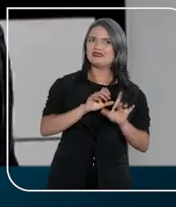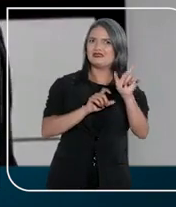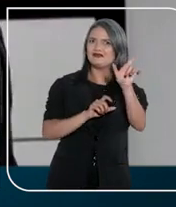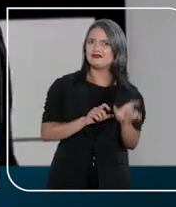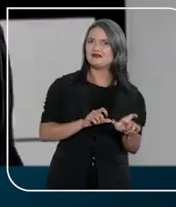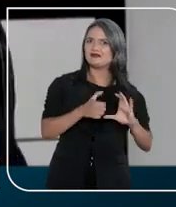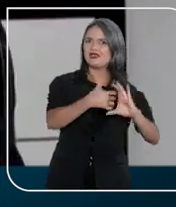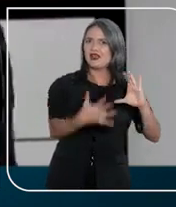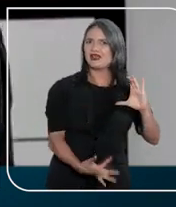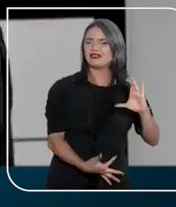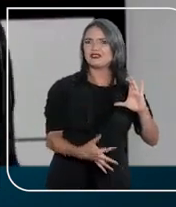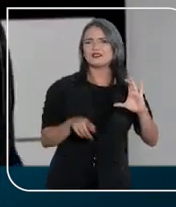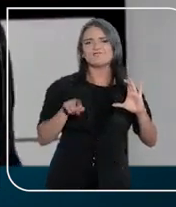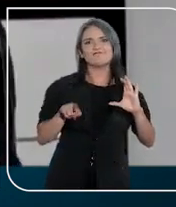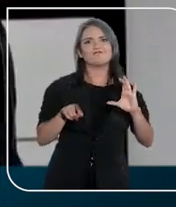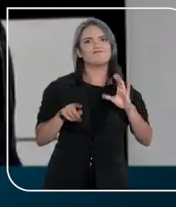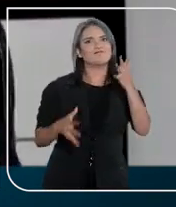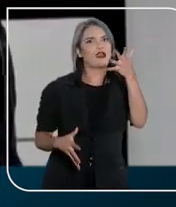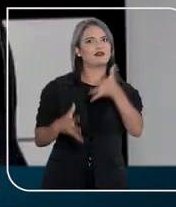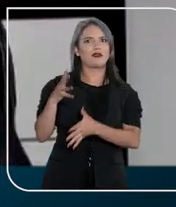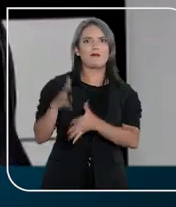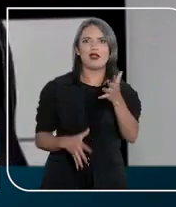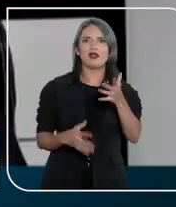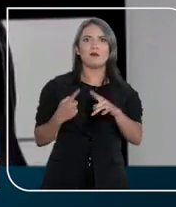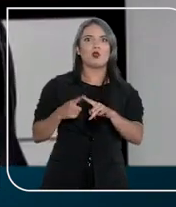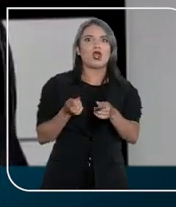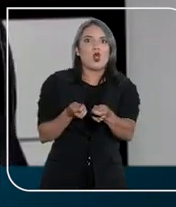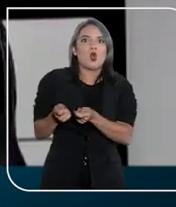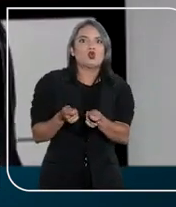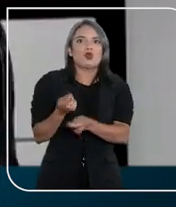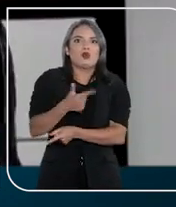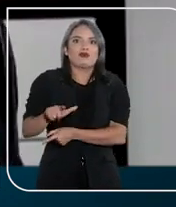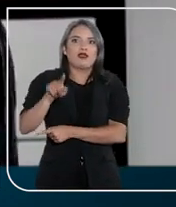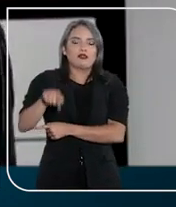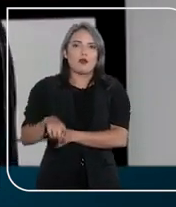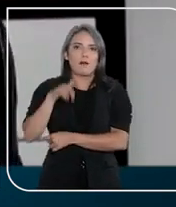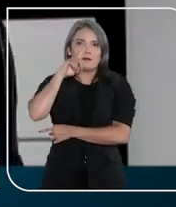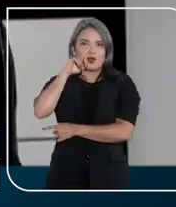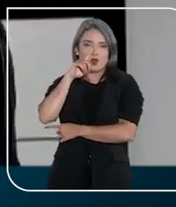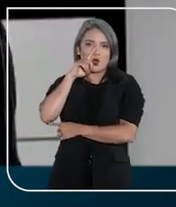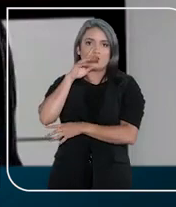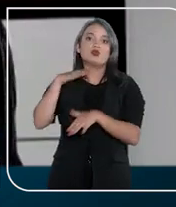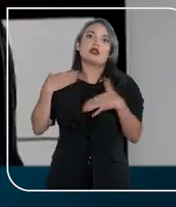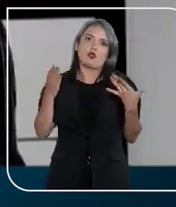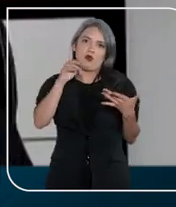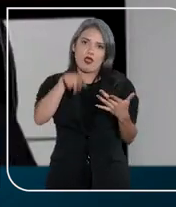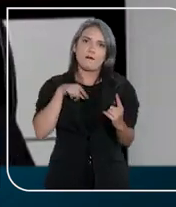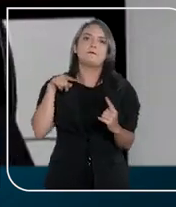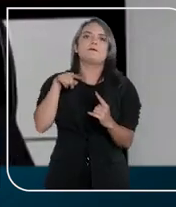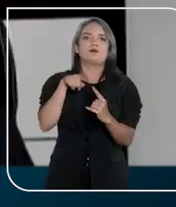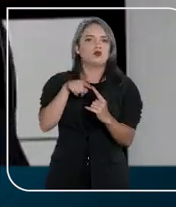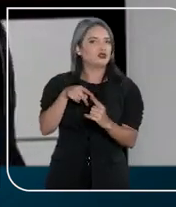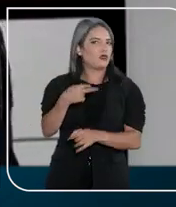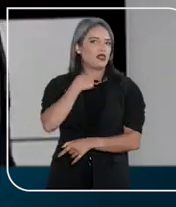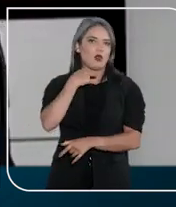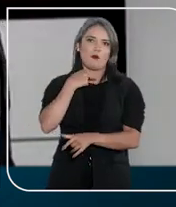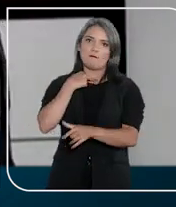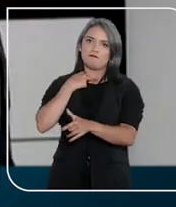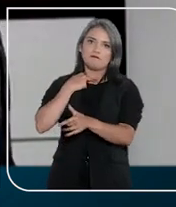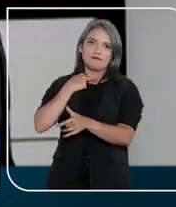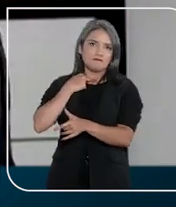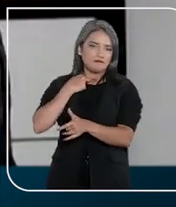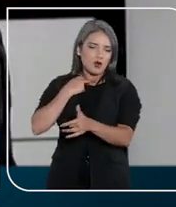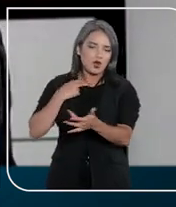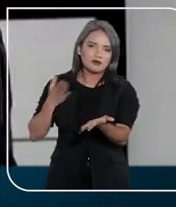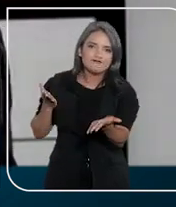controle. Porque além de ser agressiva, ela é impulsiva. Isso seria uma característica restritiva ou impeditiva. Agora, quando eu coloco numa